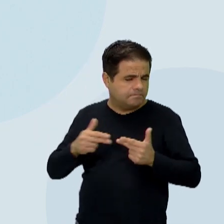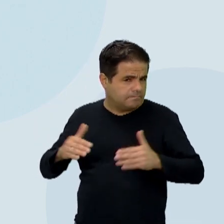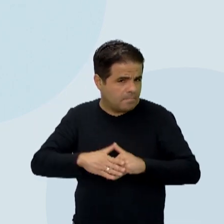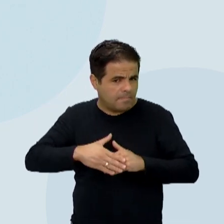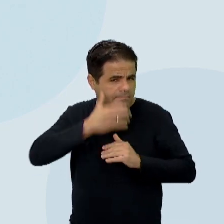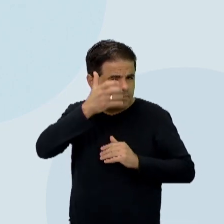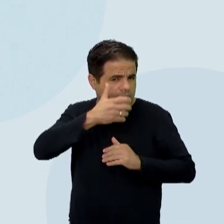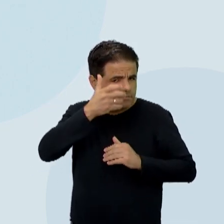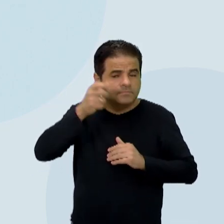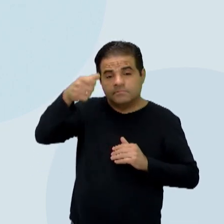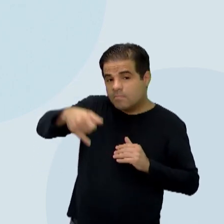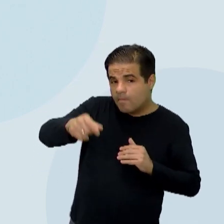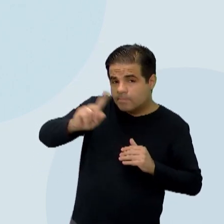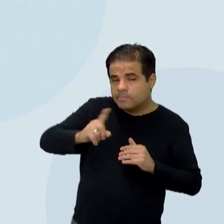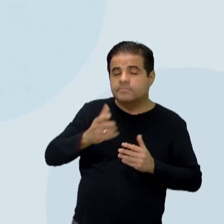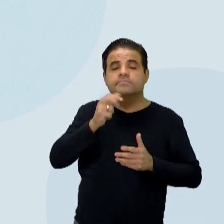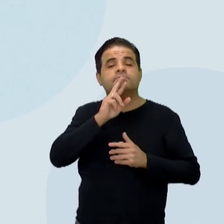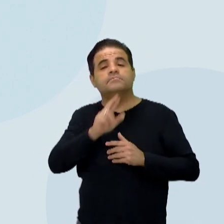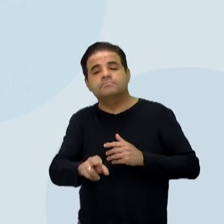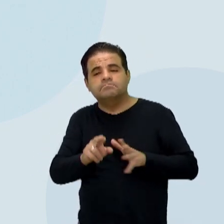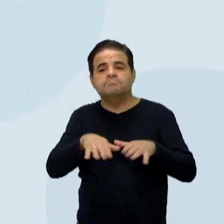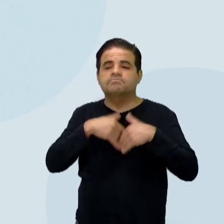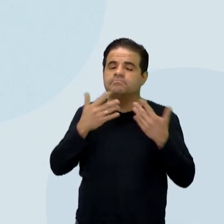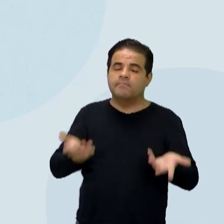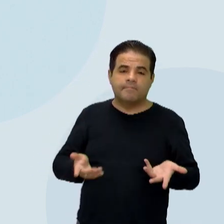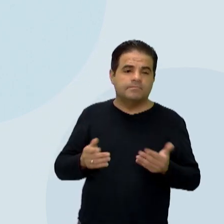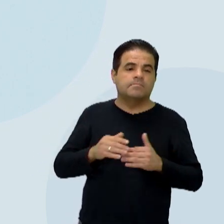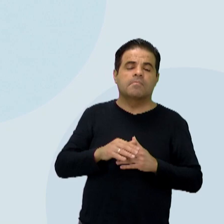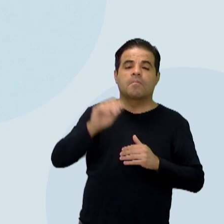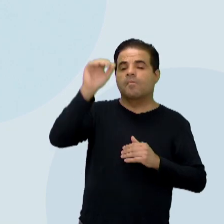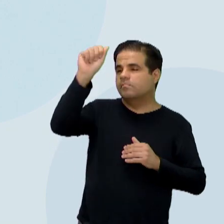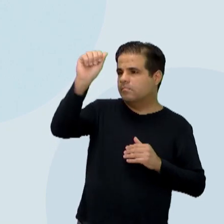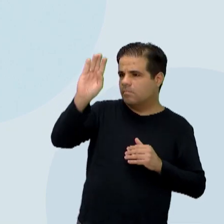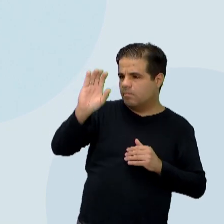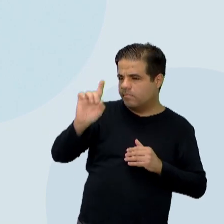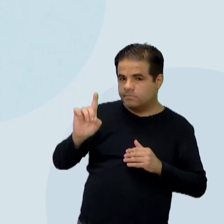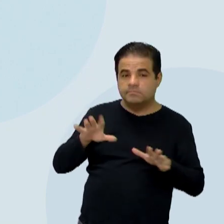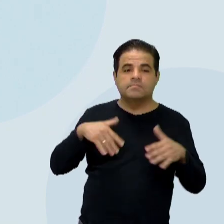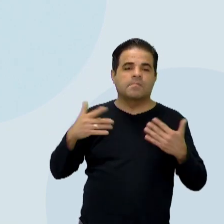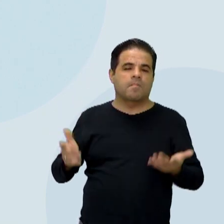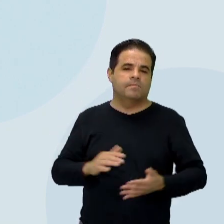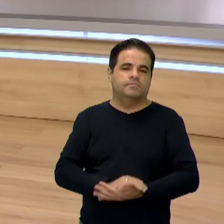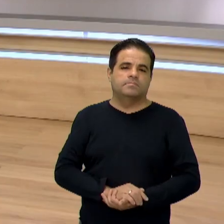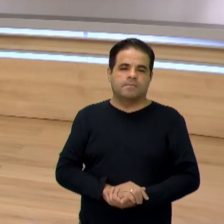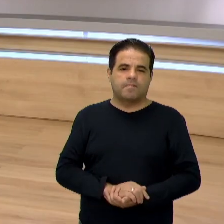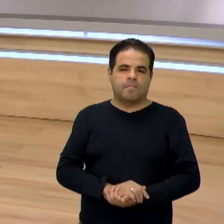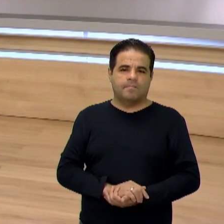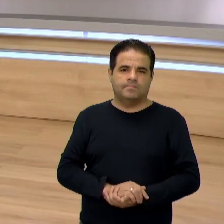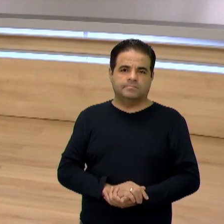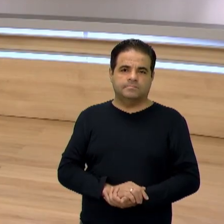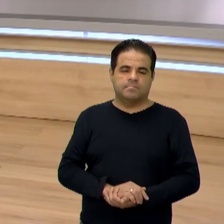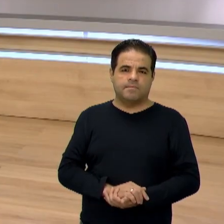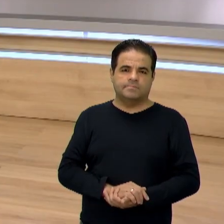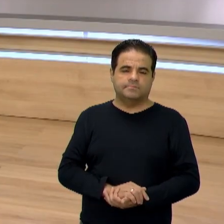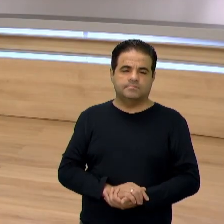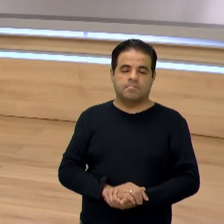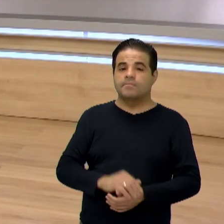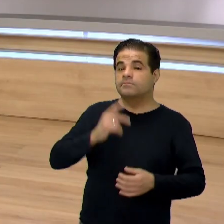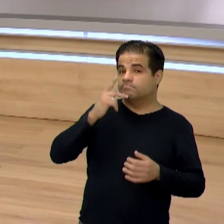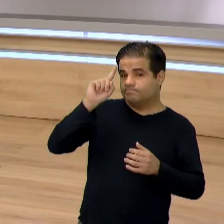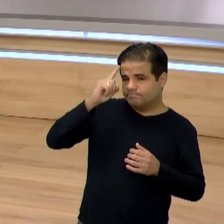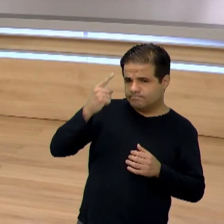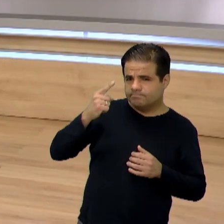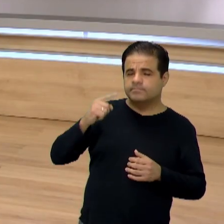mais calóricas que existe, então ele quer responder a isso. Qual é a alternativa que tem essa resposta? Acho que eles ficariam na dúvida porque fala